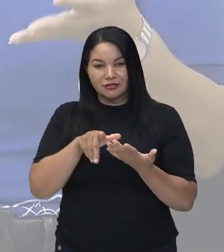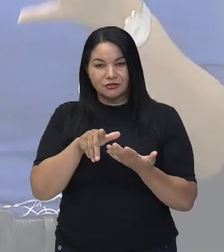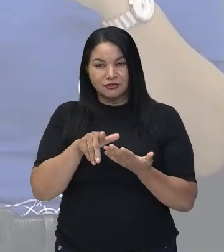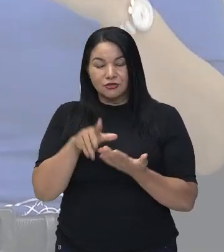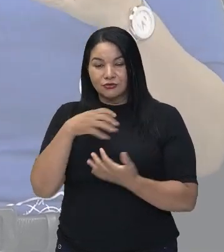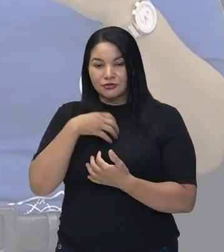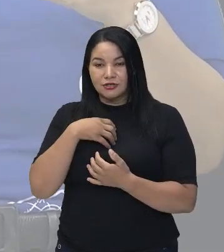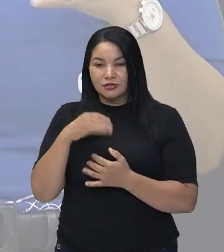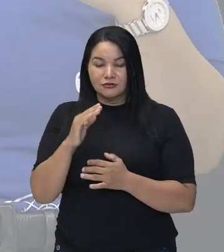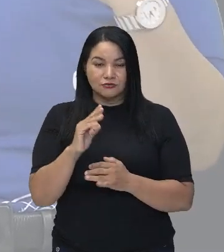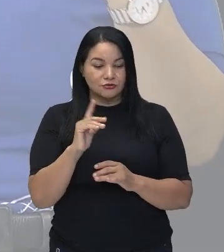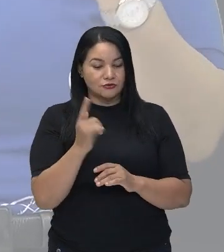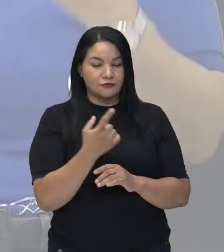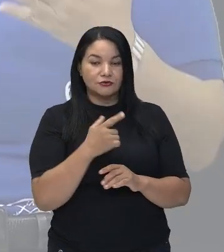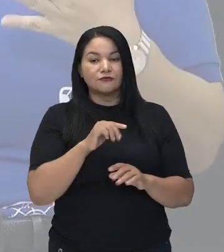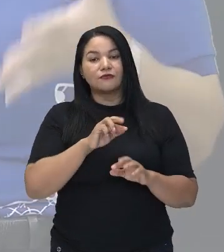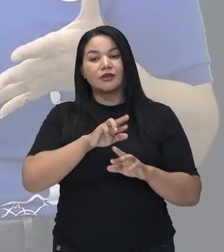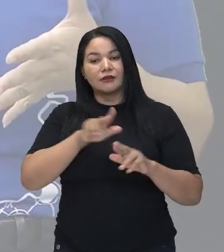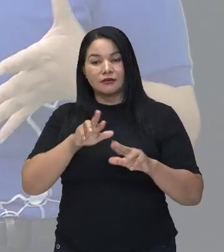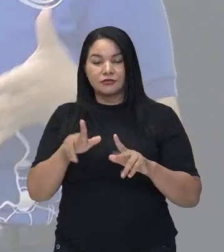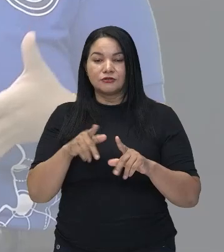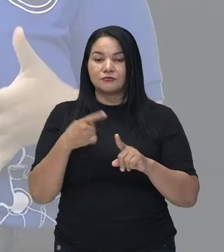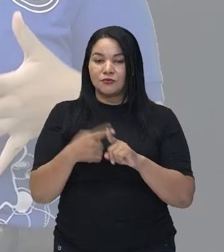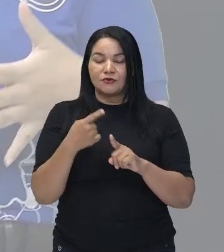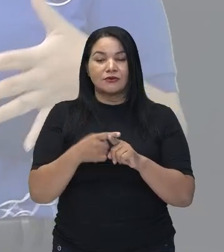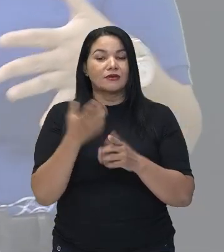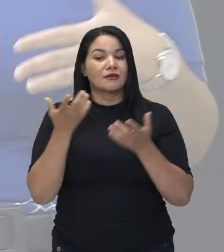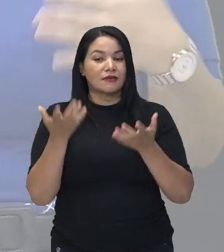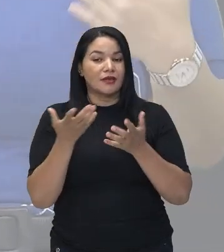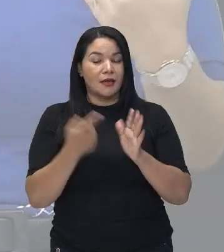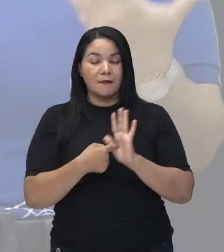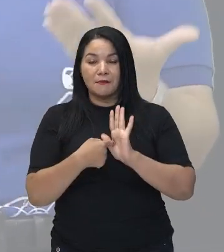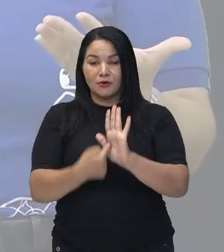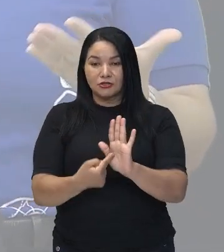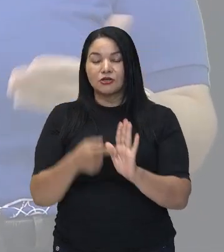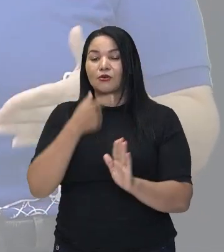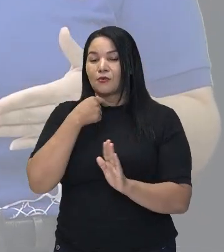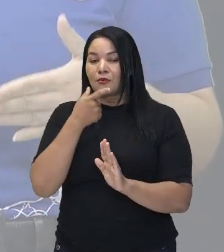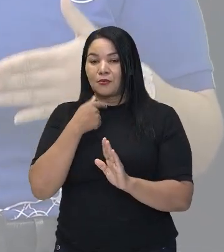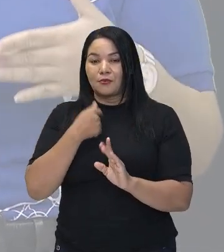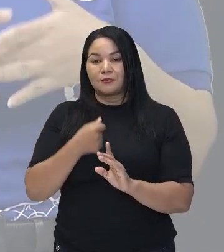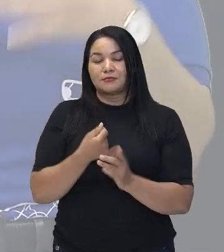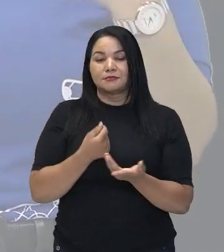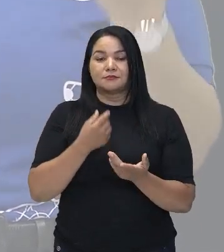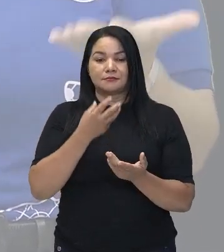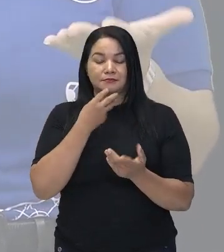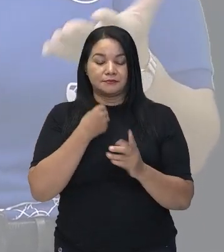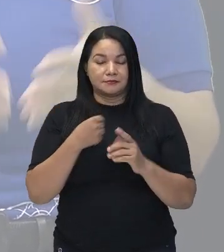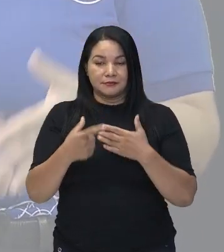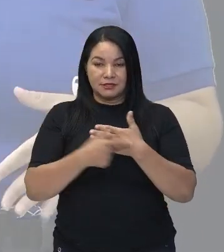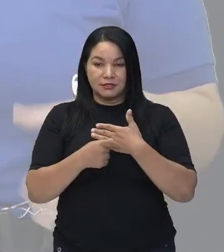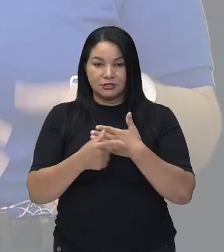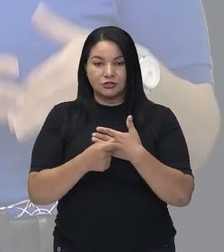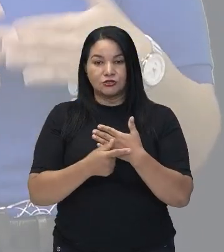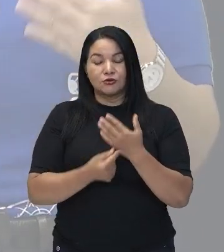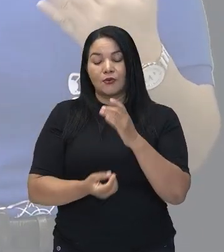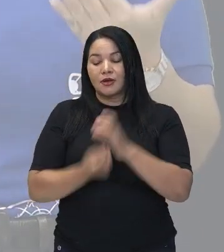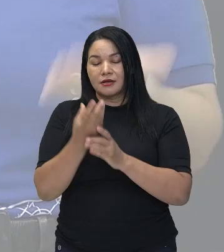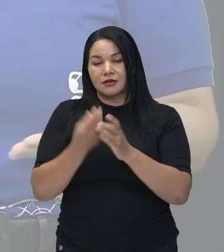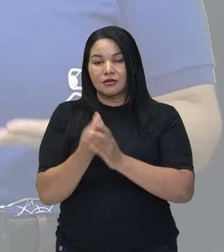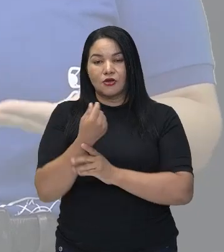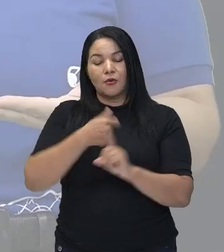diferente, justamente porque queremos mostrar que, sim, Fernando Pessoa criou essas personas literárias,